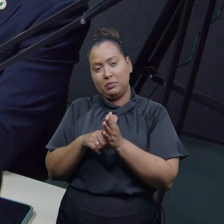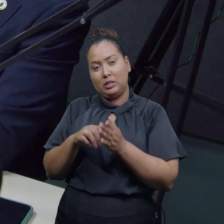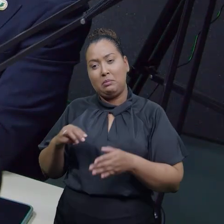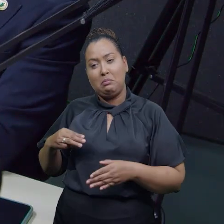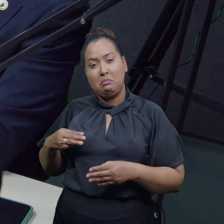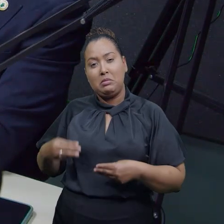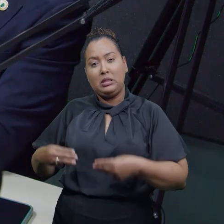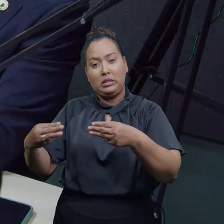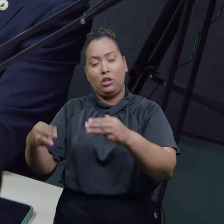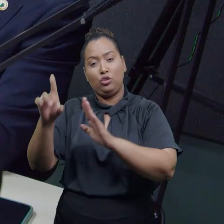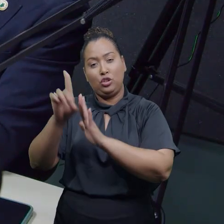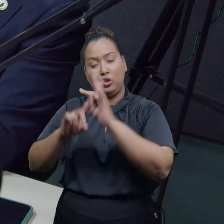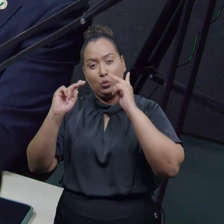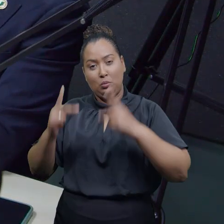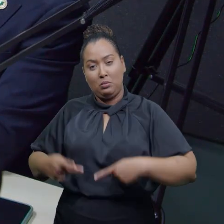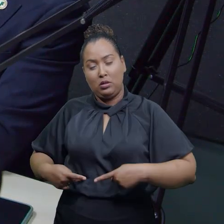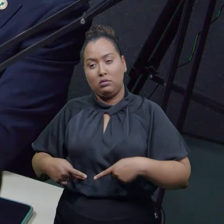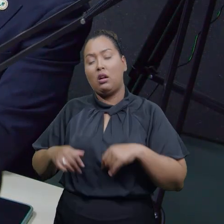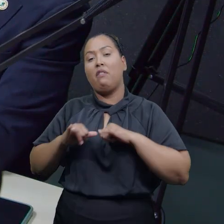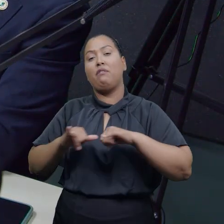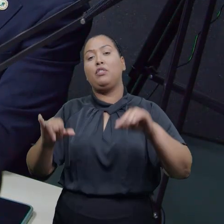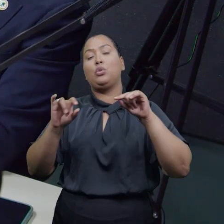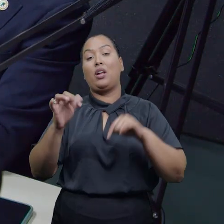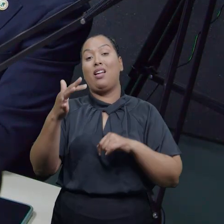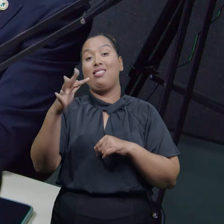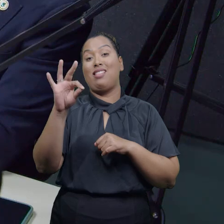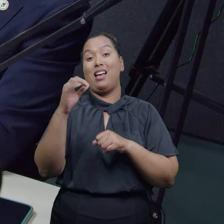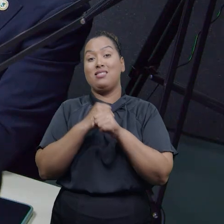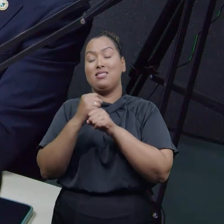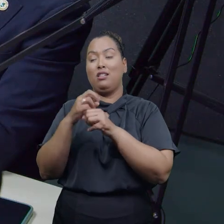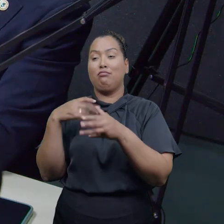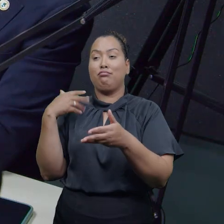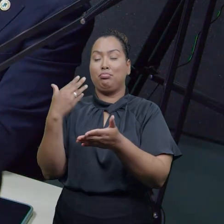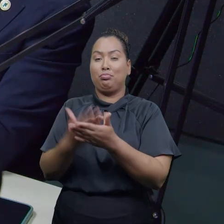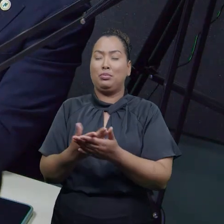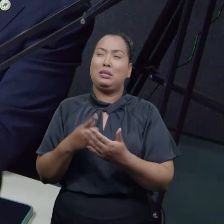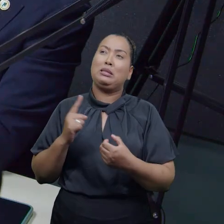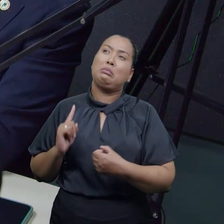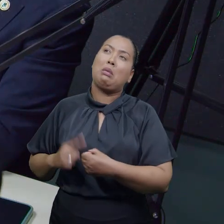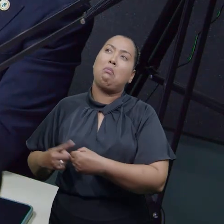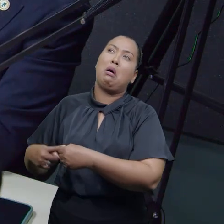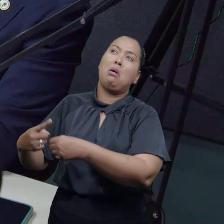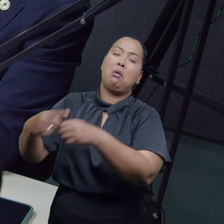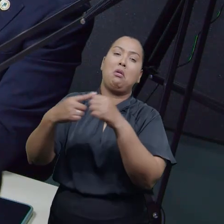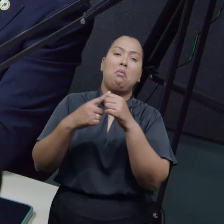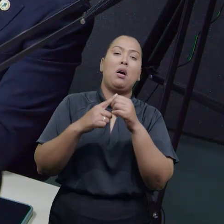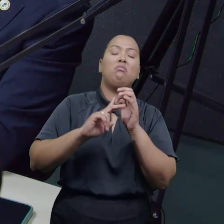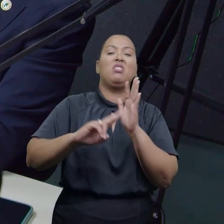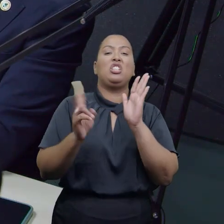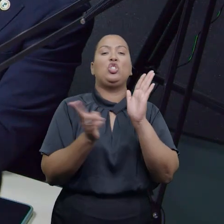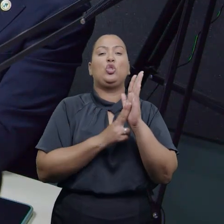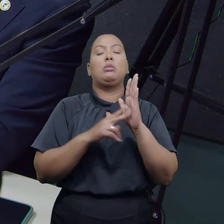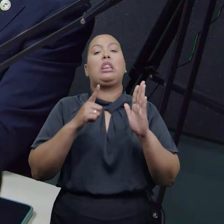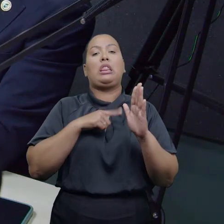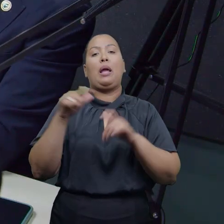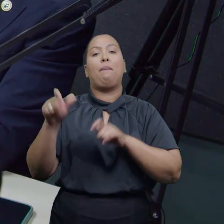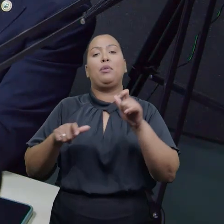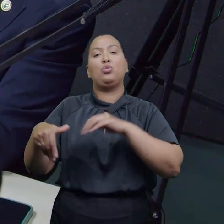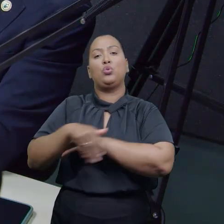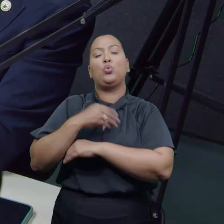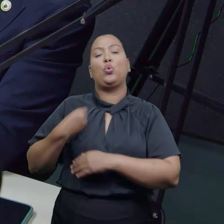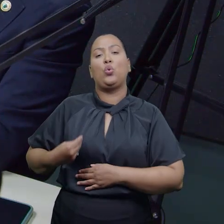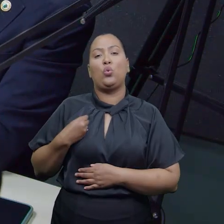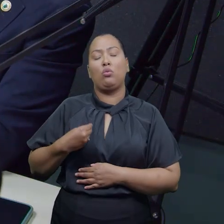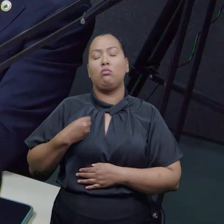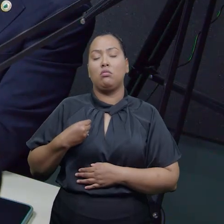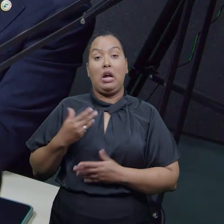dos Direitos Humanos que aponta que nos últimos 10 anos o número de municípios que declarou ter população em situação de rua